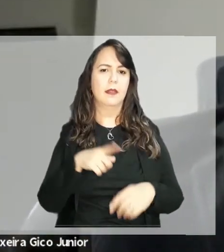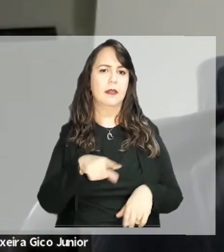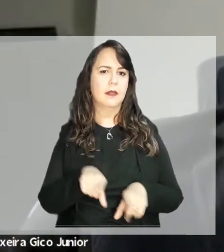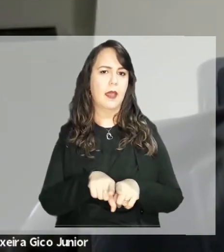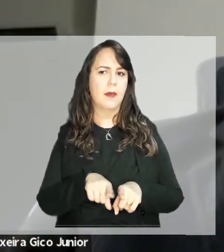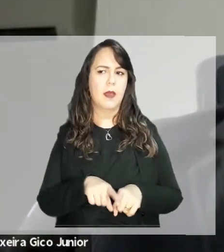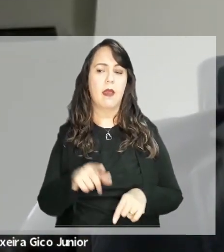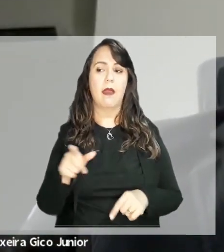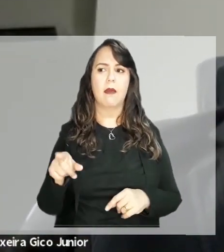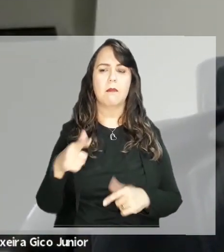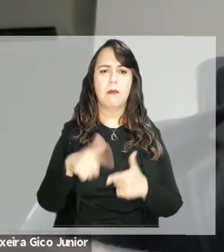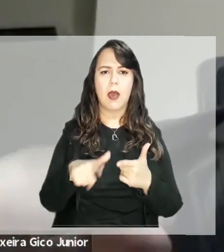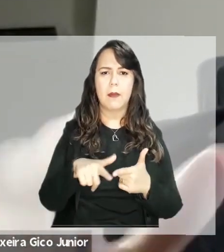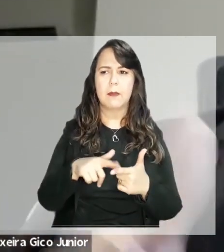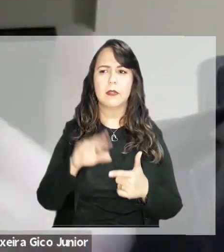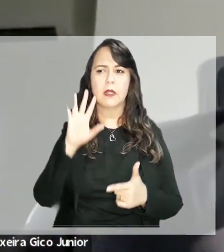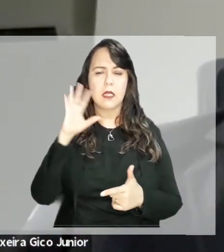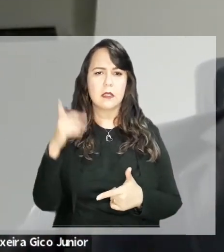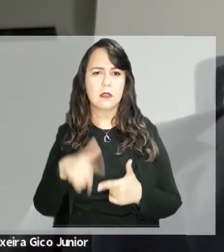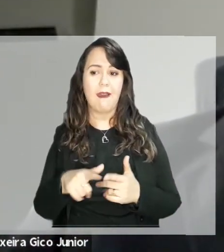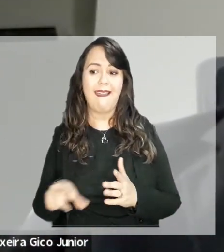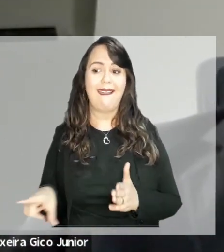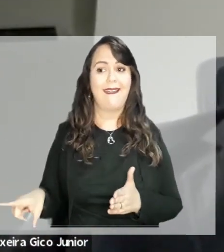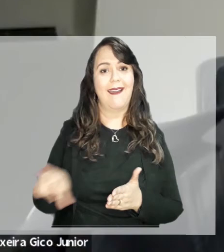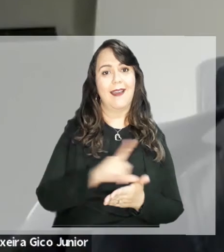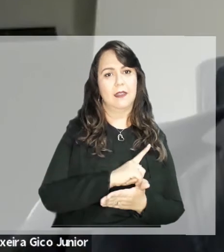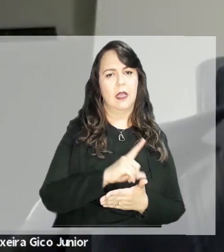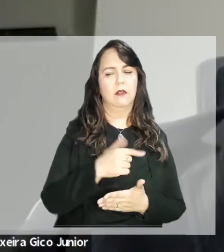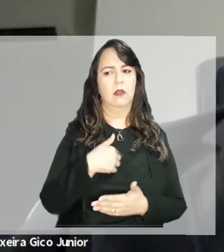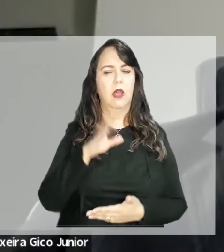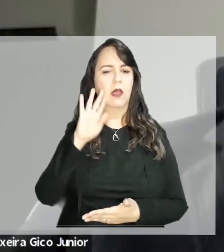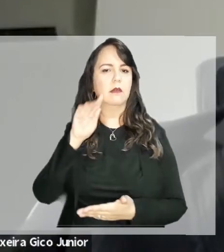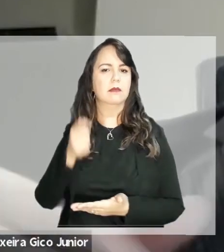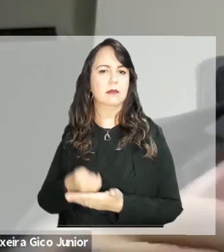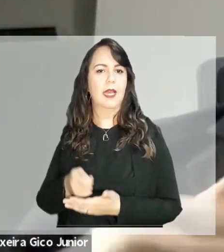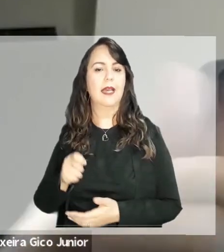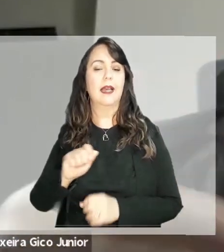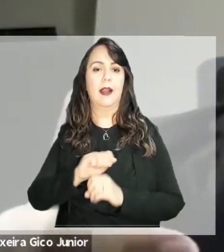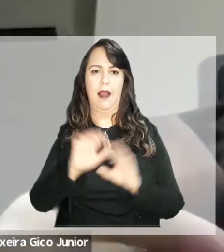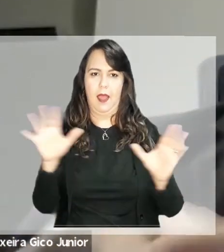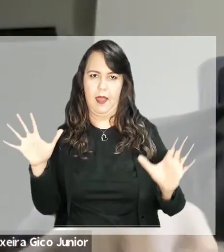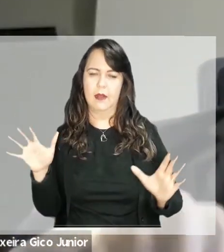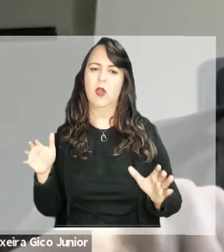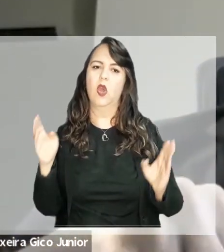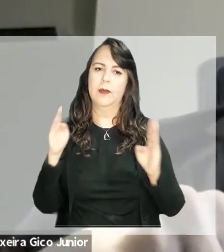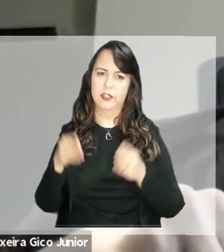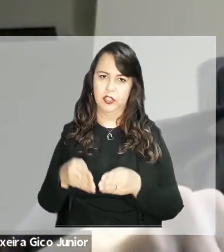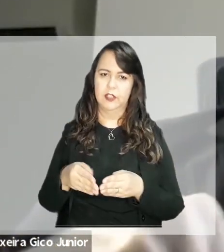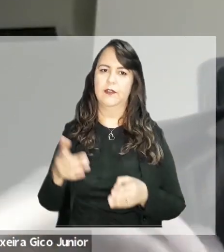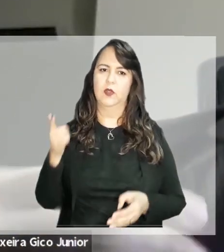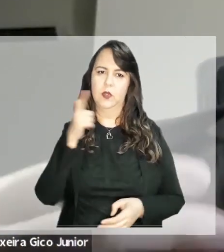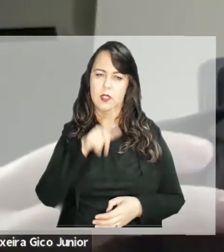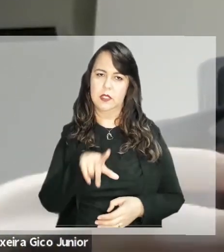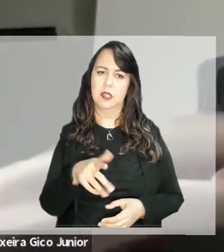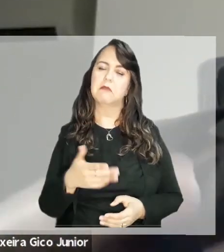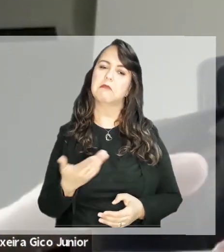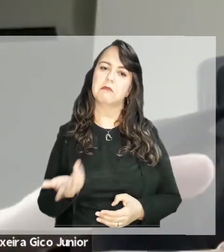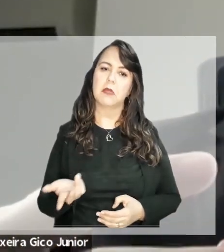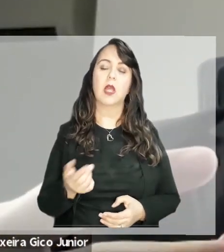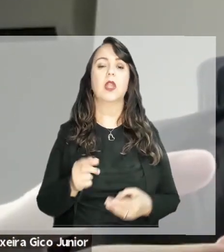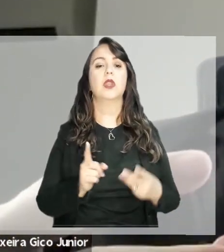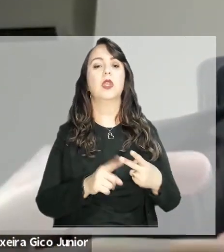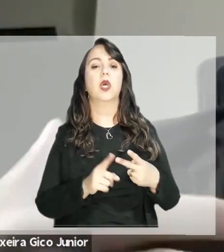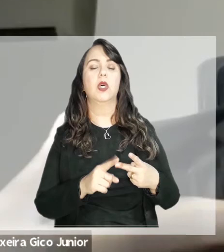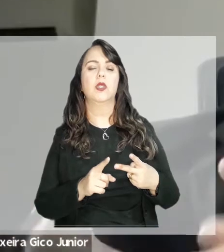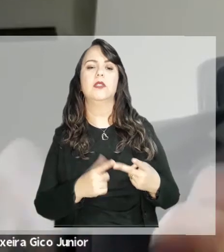decisão clara e objetiva antes da tendência se formar. 2, quando há um